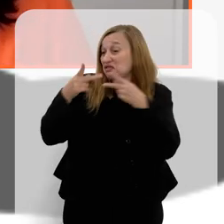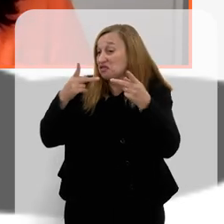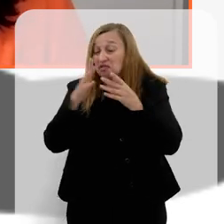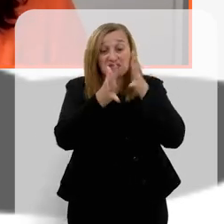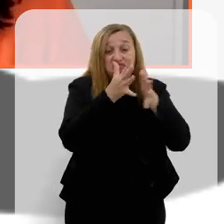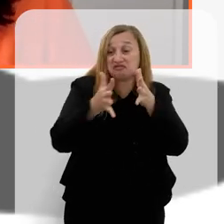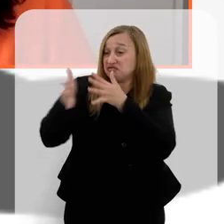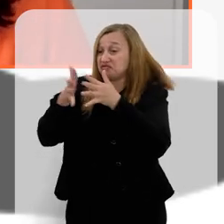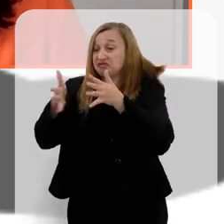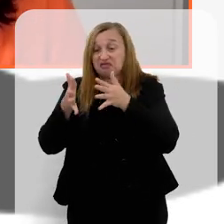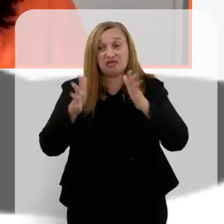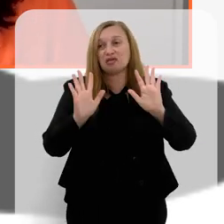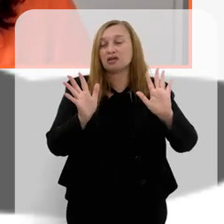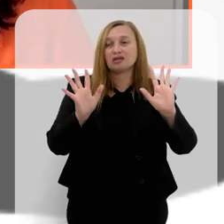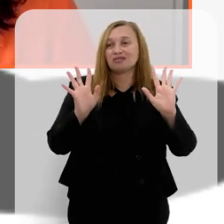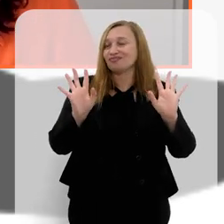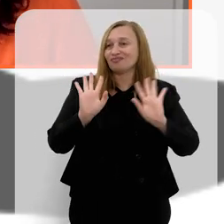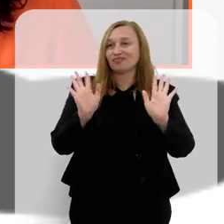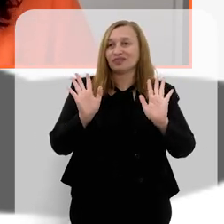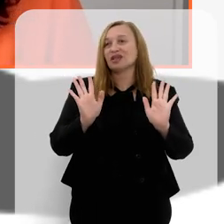mesmo tempo, aí ninguém se ouve.